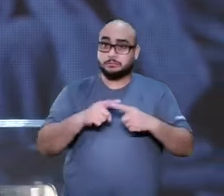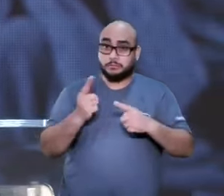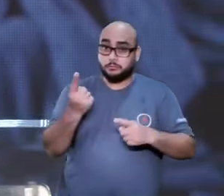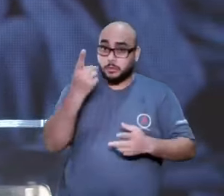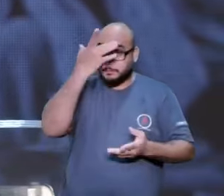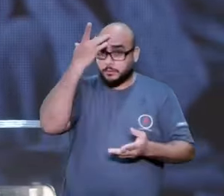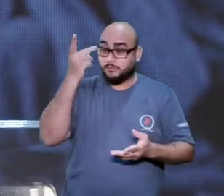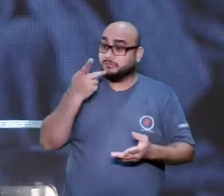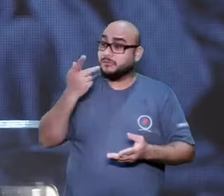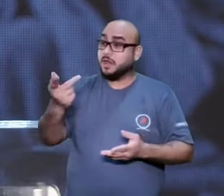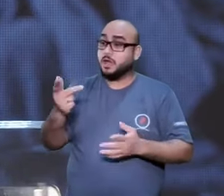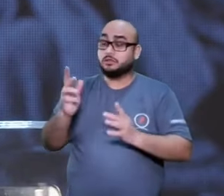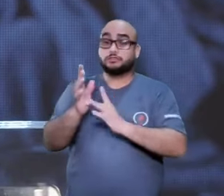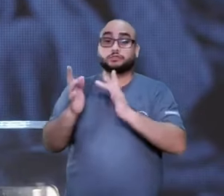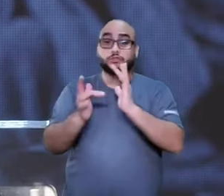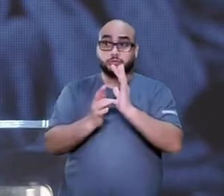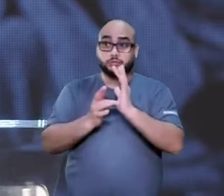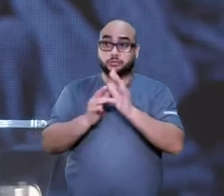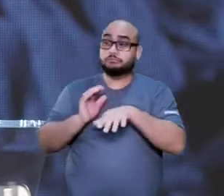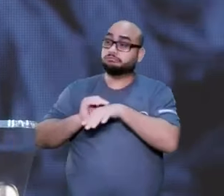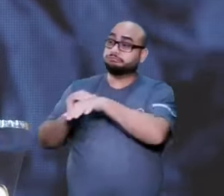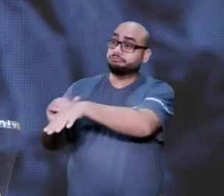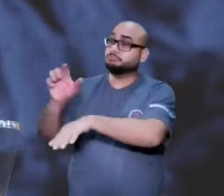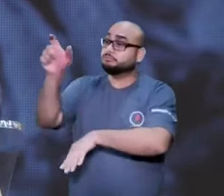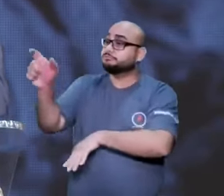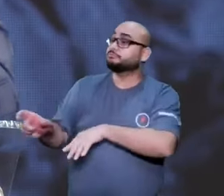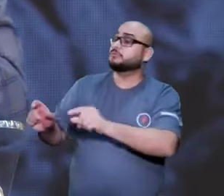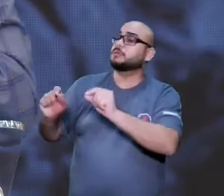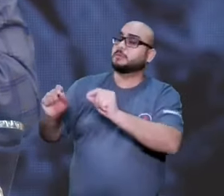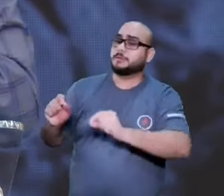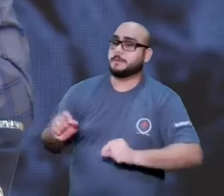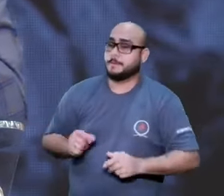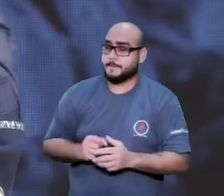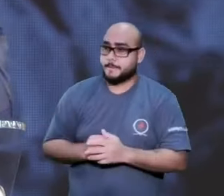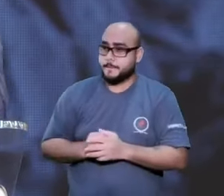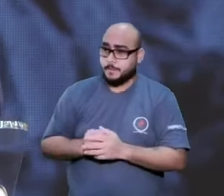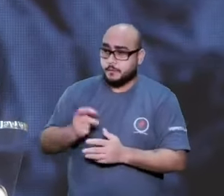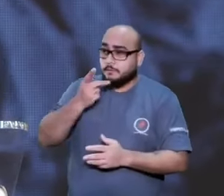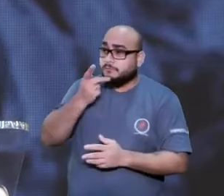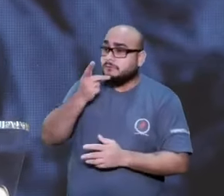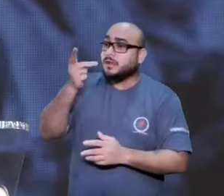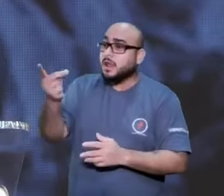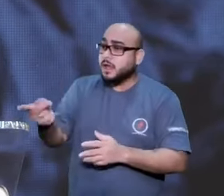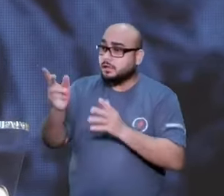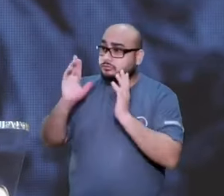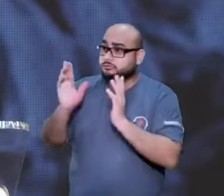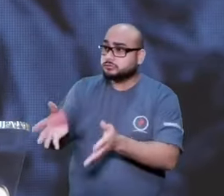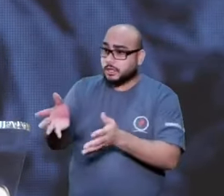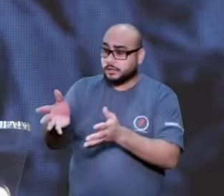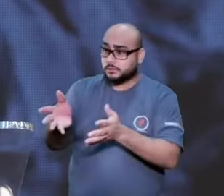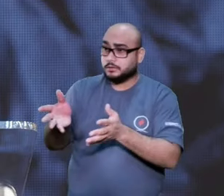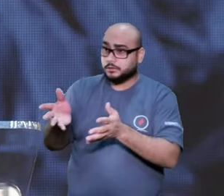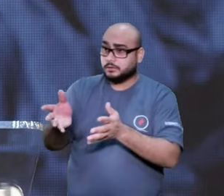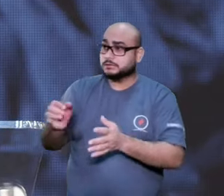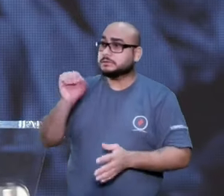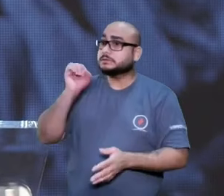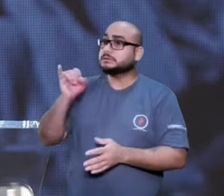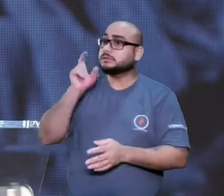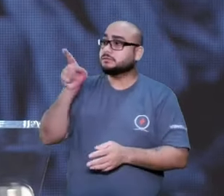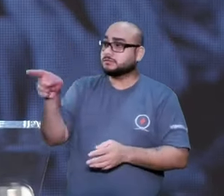Jesus olha para ela e diz assim não tenho te dito o quê Se